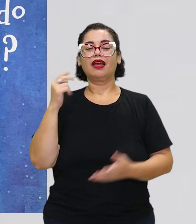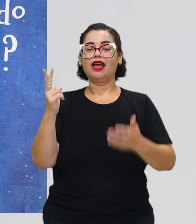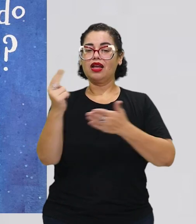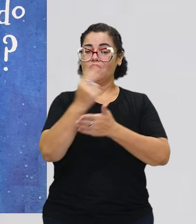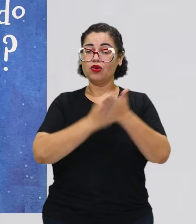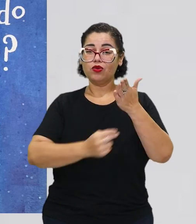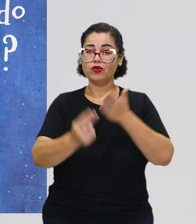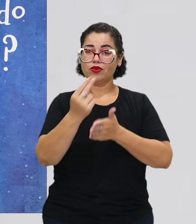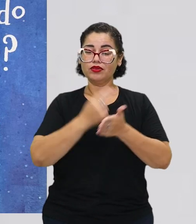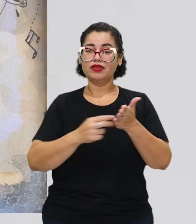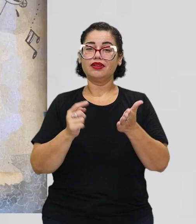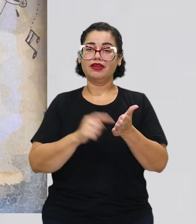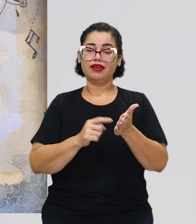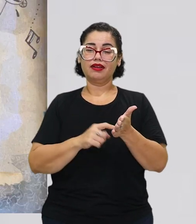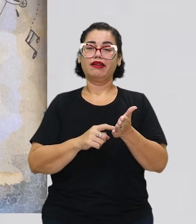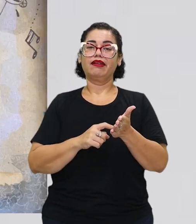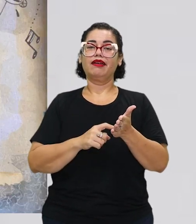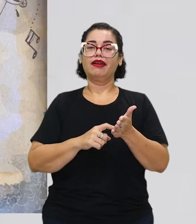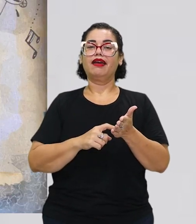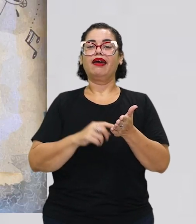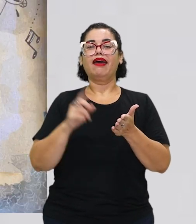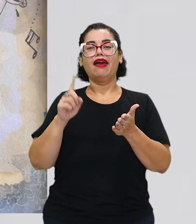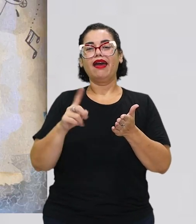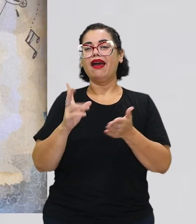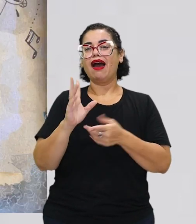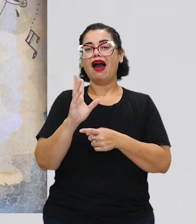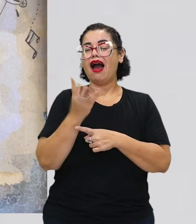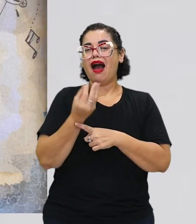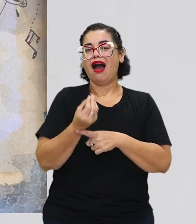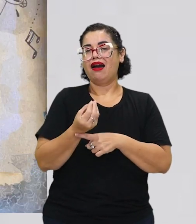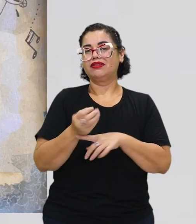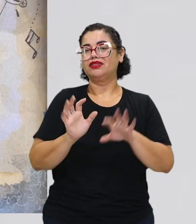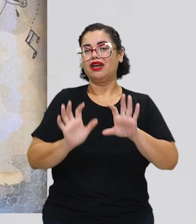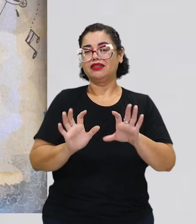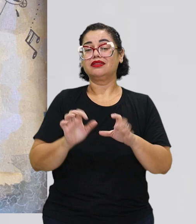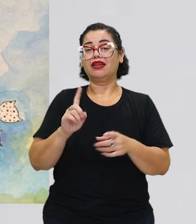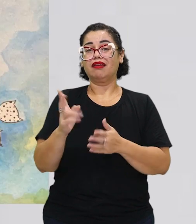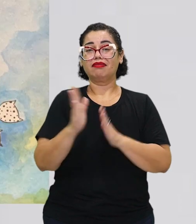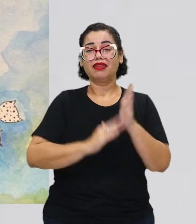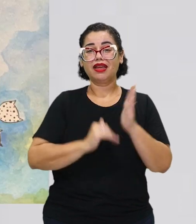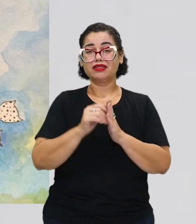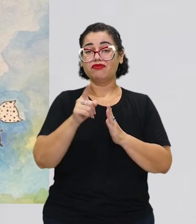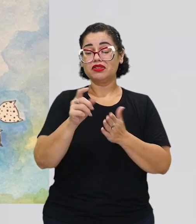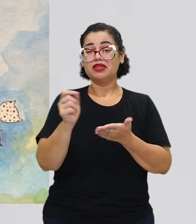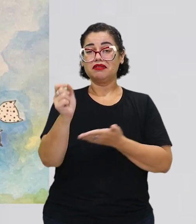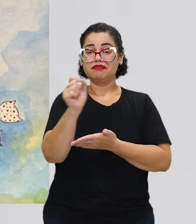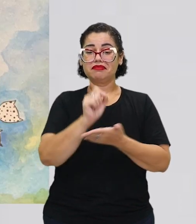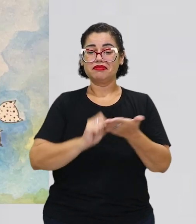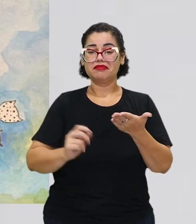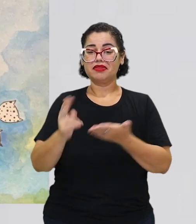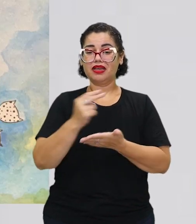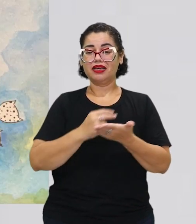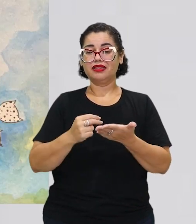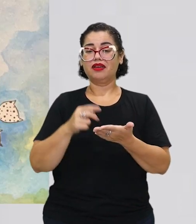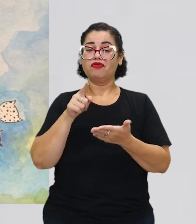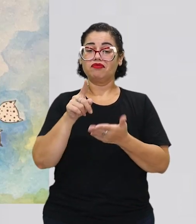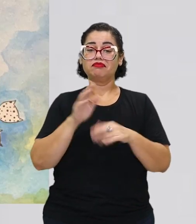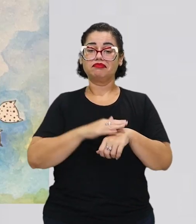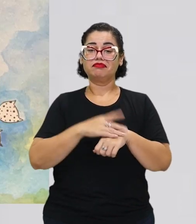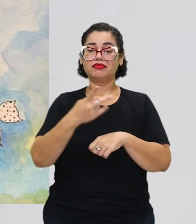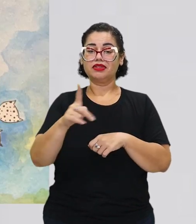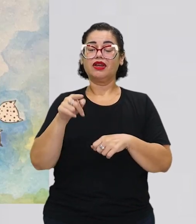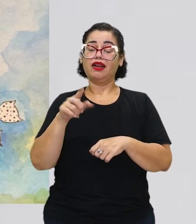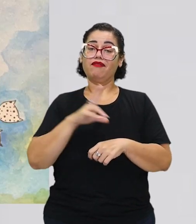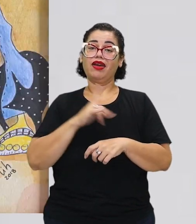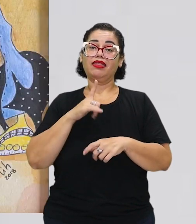sabe de uma coisa? A ilustração, é como a arte mesmo. É um filho que você